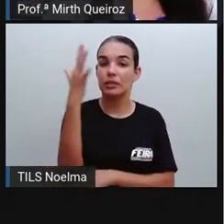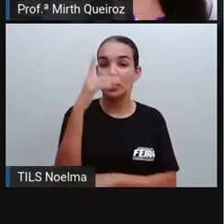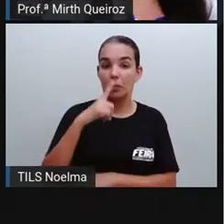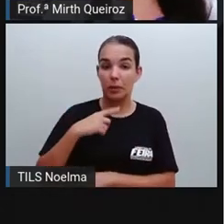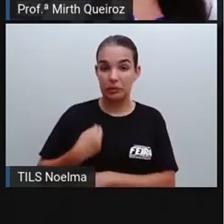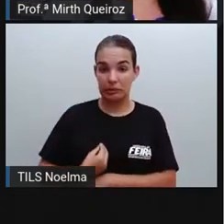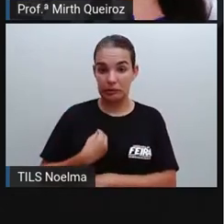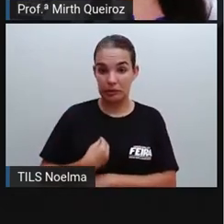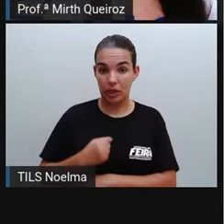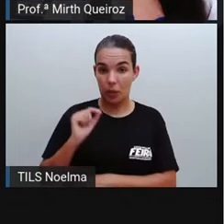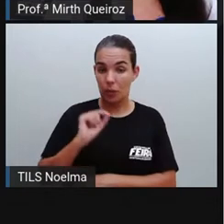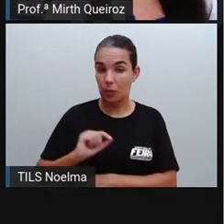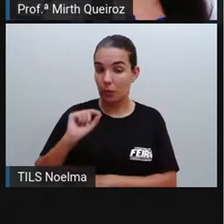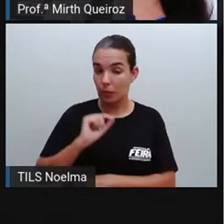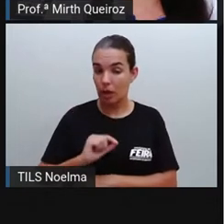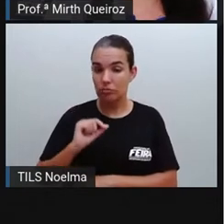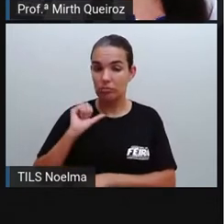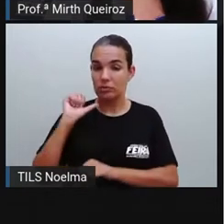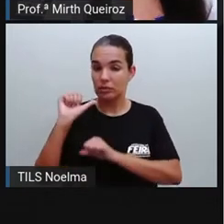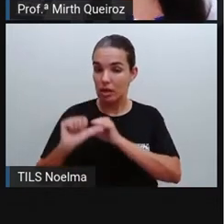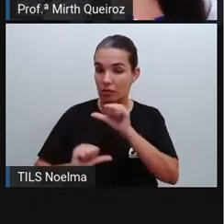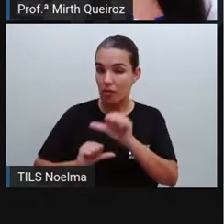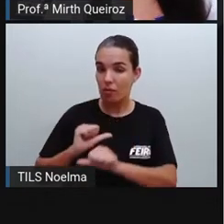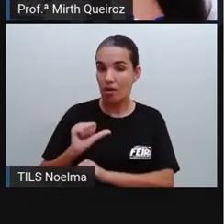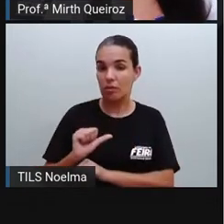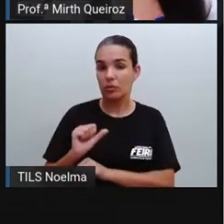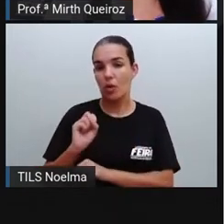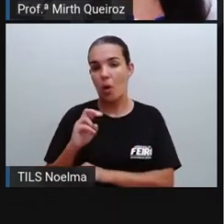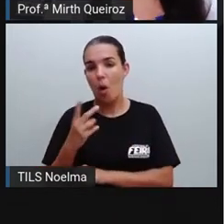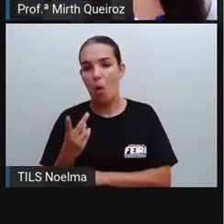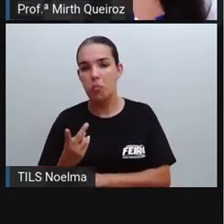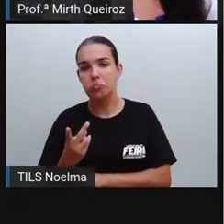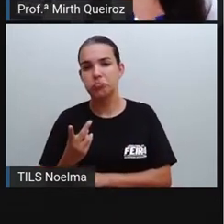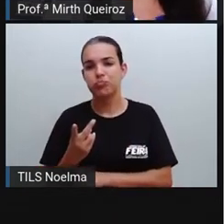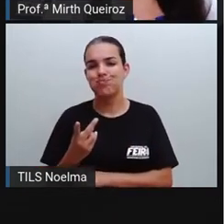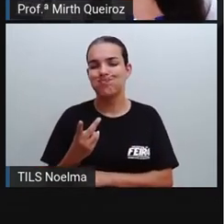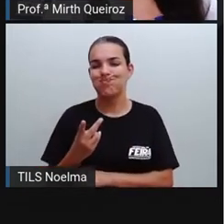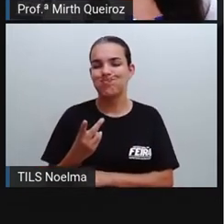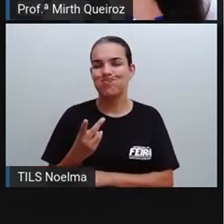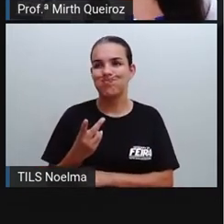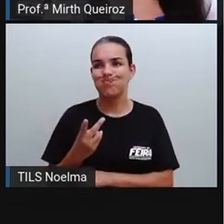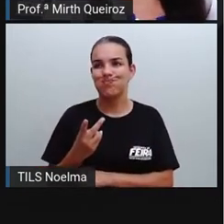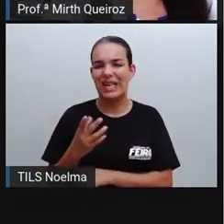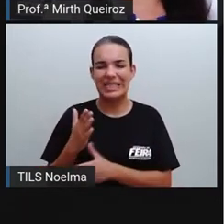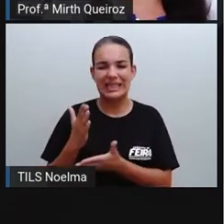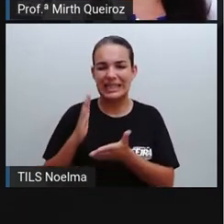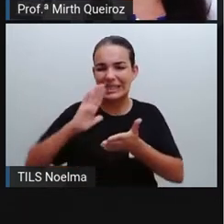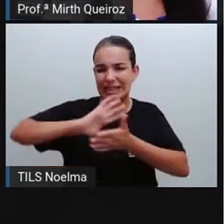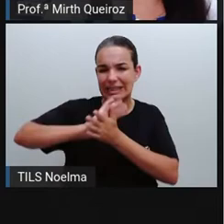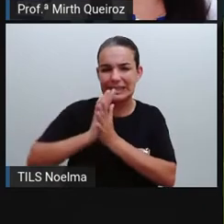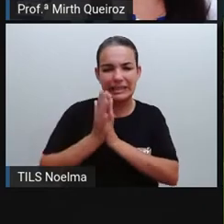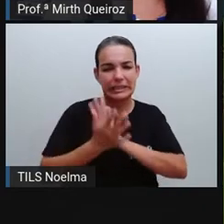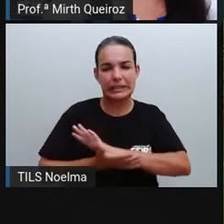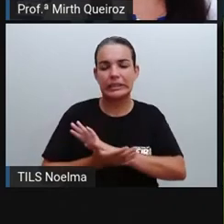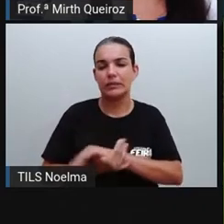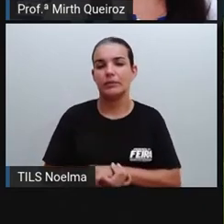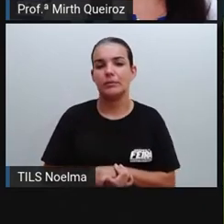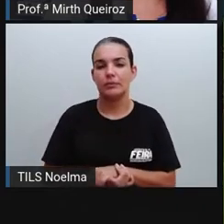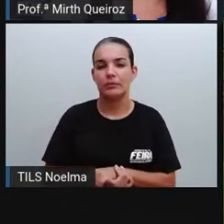aspecto modificado, transformado ou muitas vezes deteriorado ou deformado.